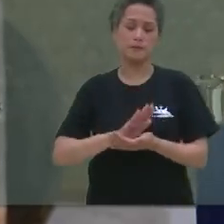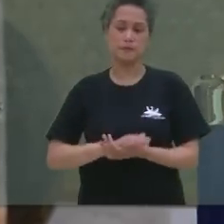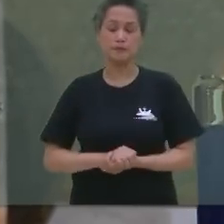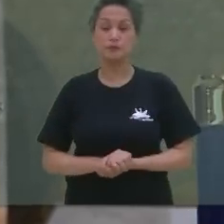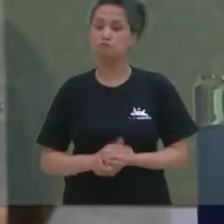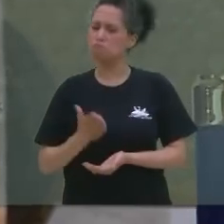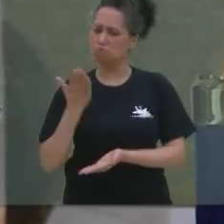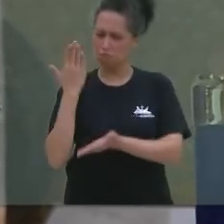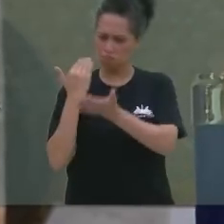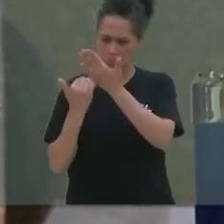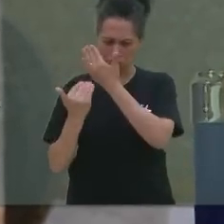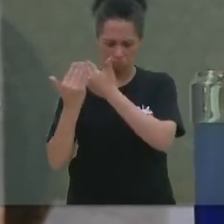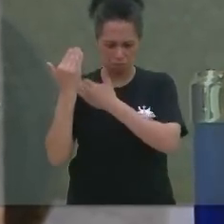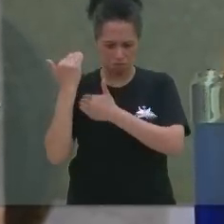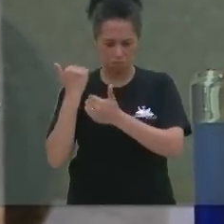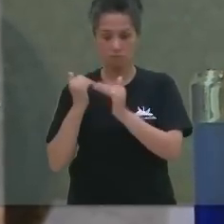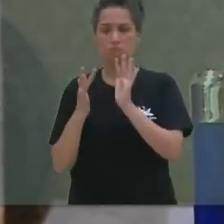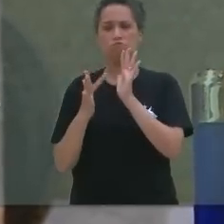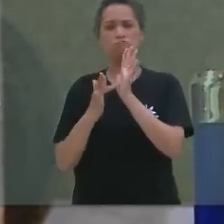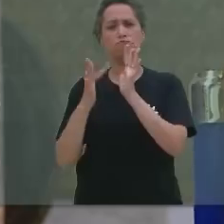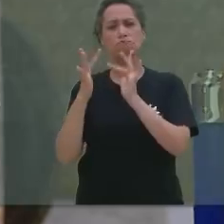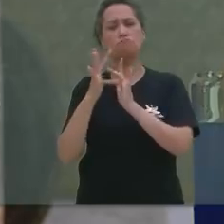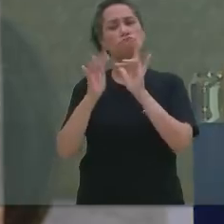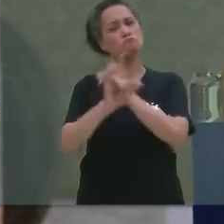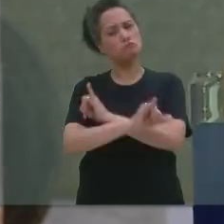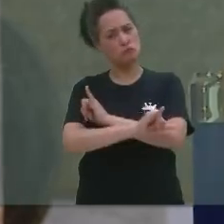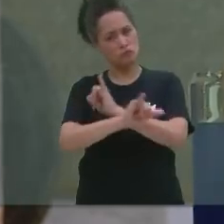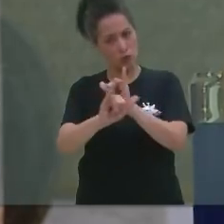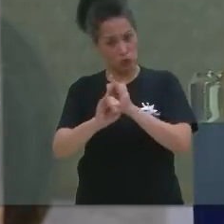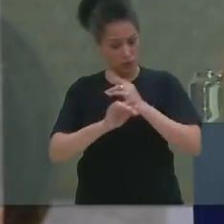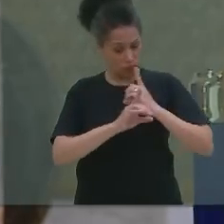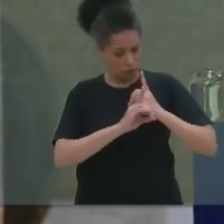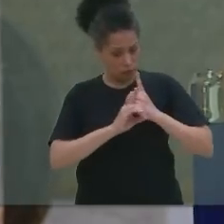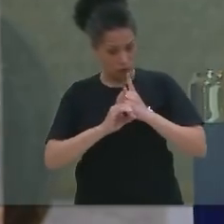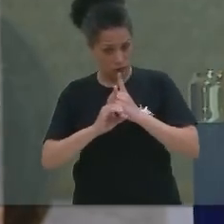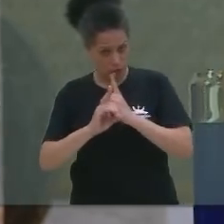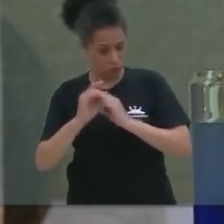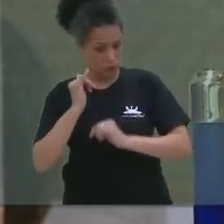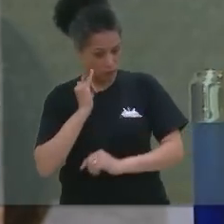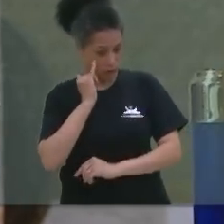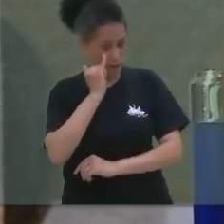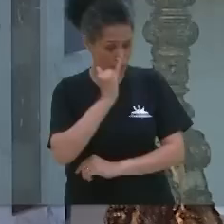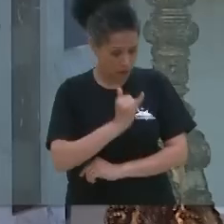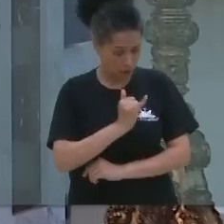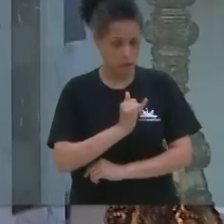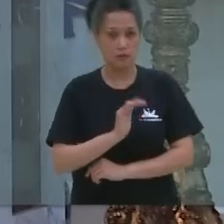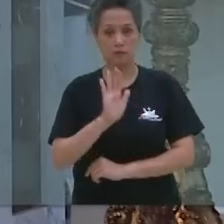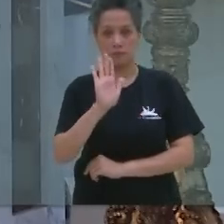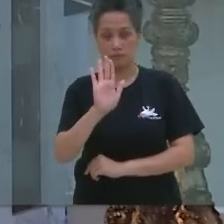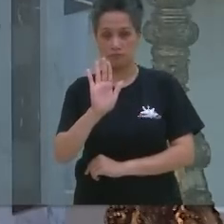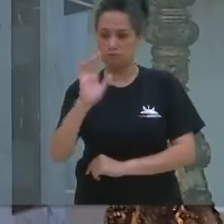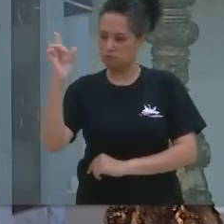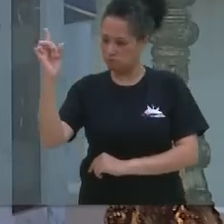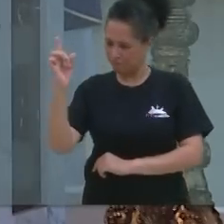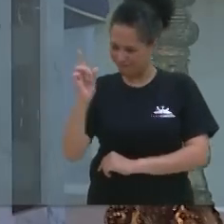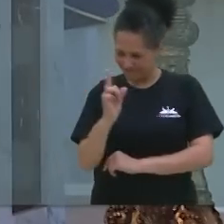tempo, Jesus disse aos seus discípulos: a vinda do